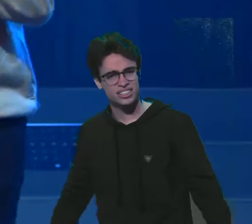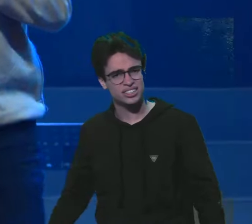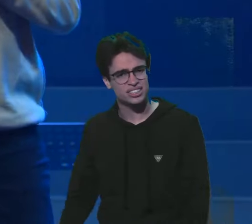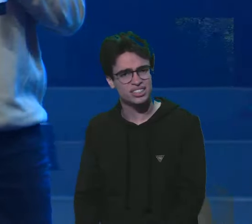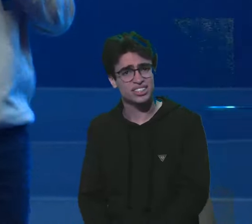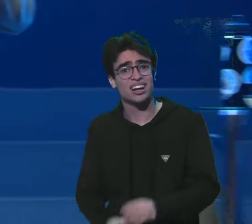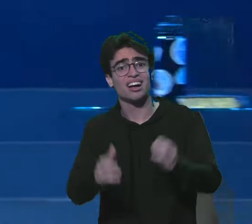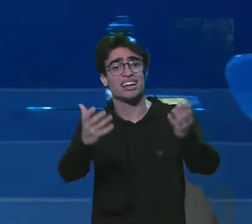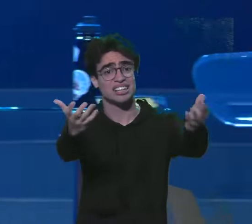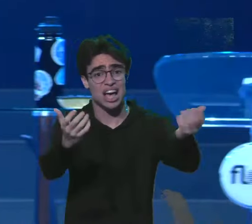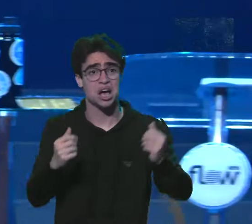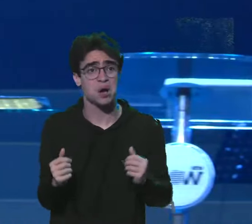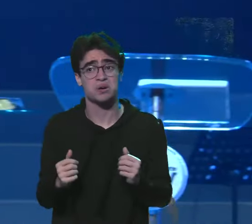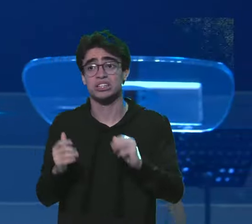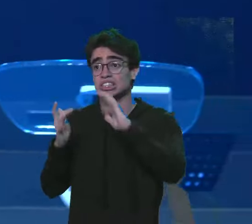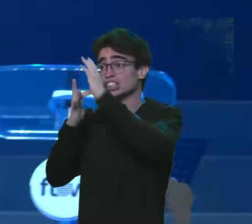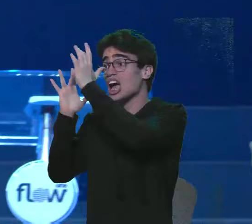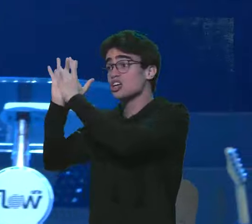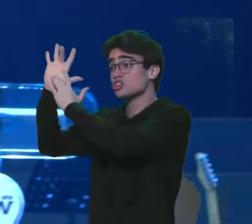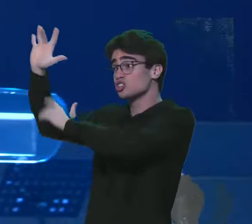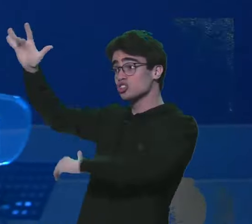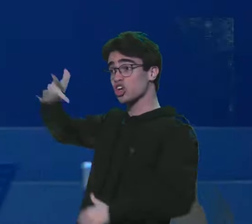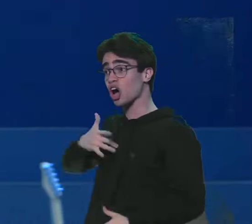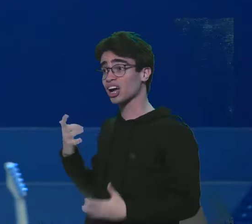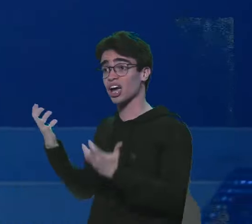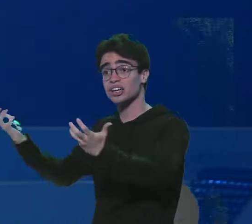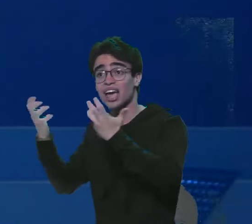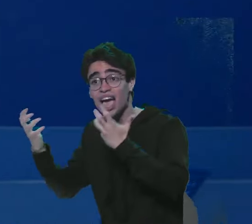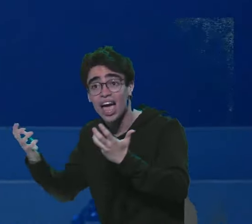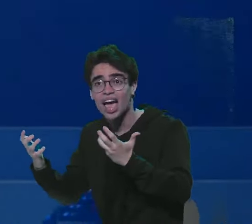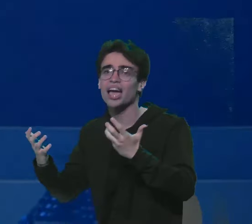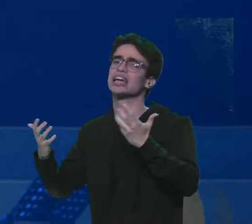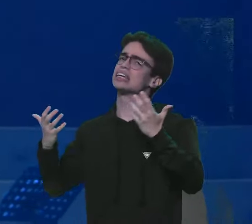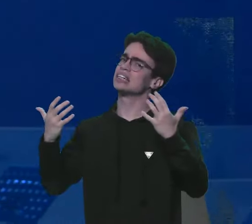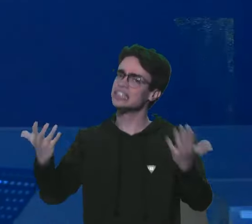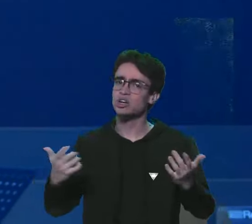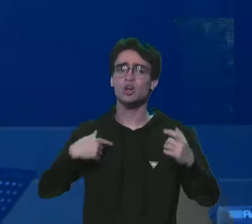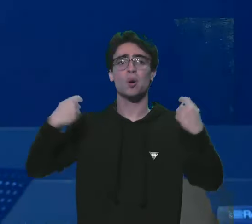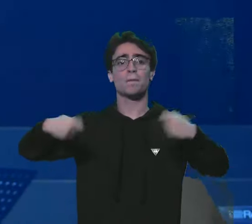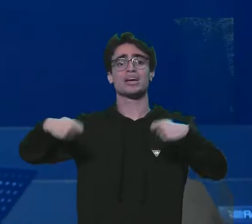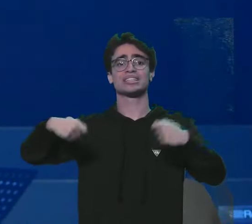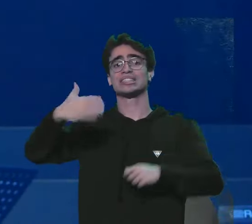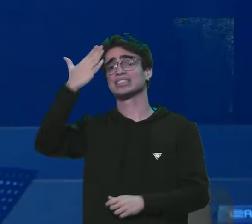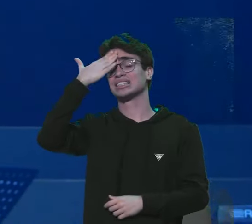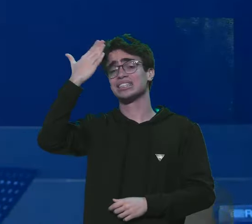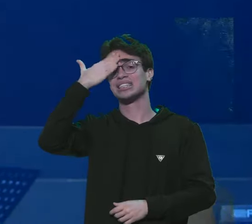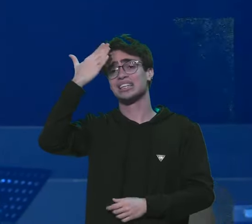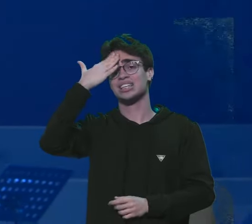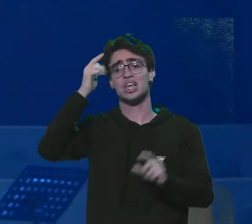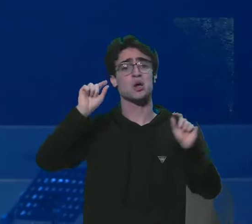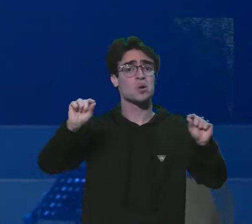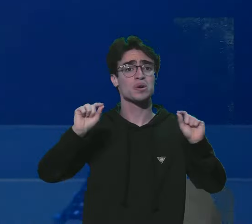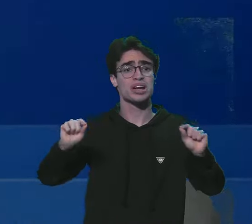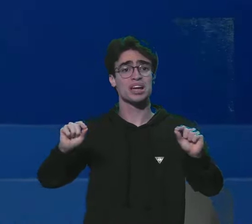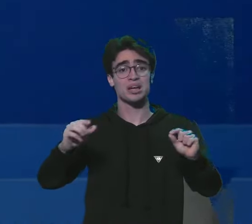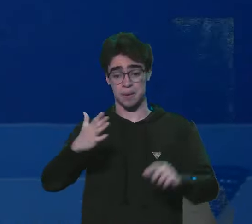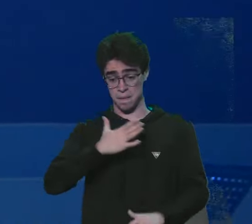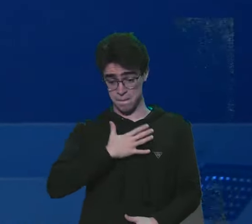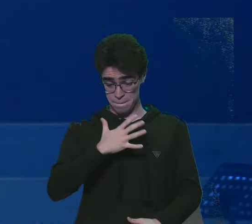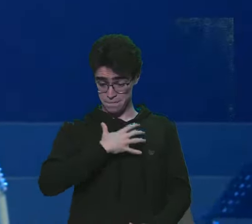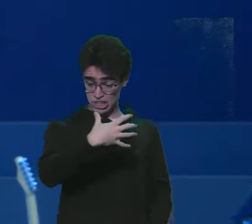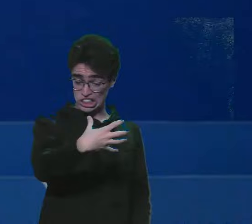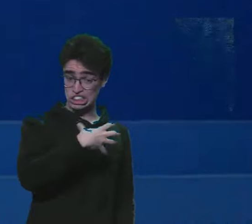E se nós queremos ser visitados por Jesus, nós precisamos entender que nós precisamos largar as nossas